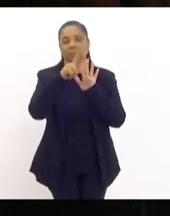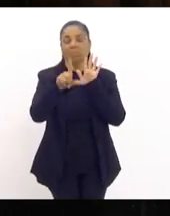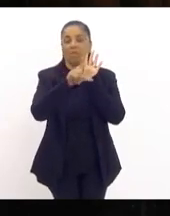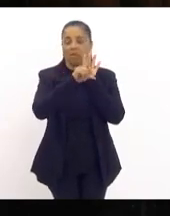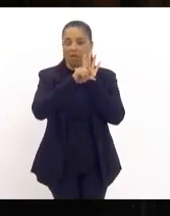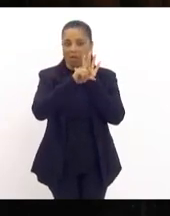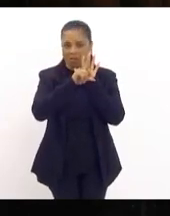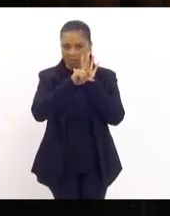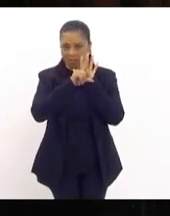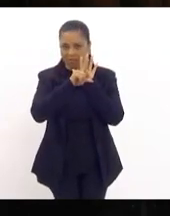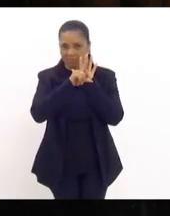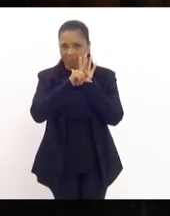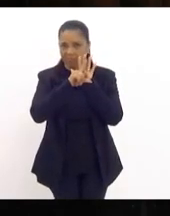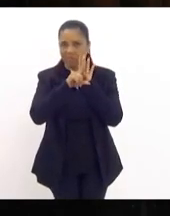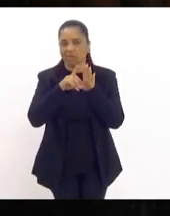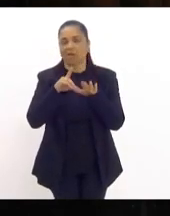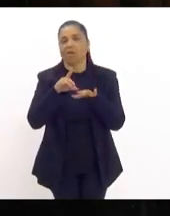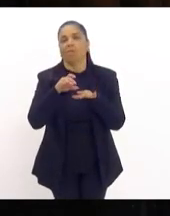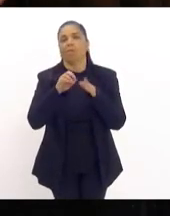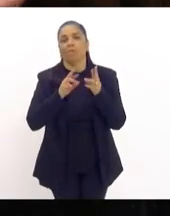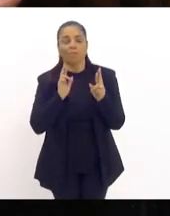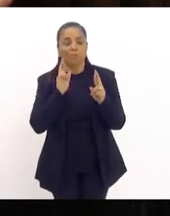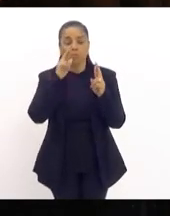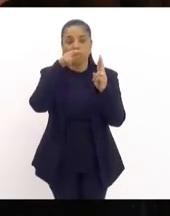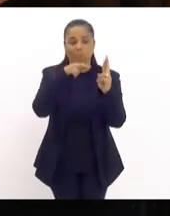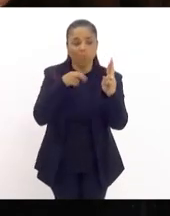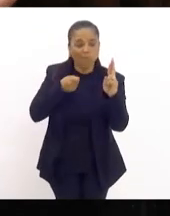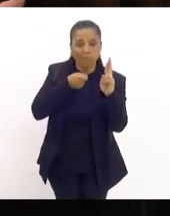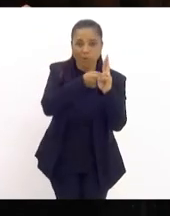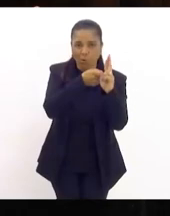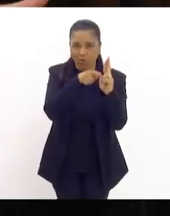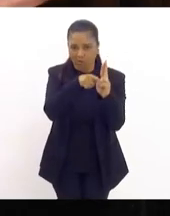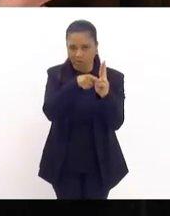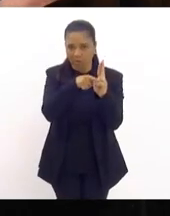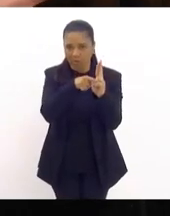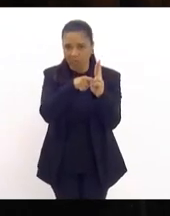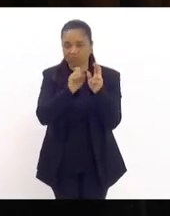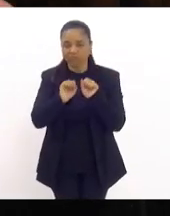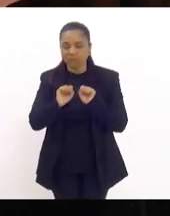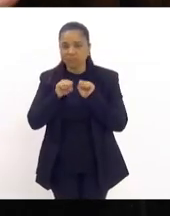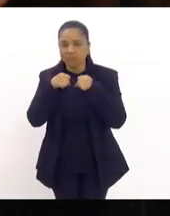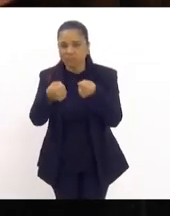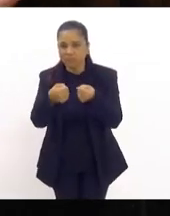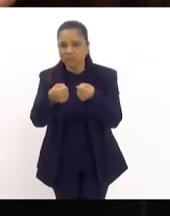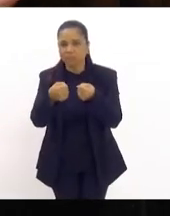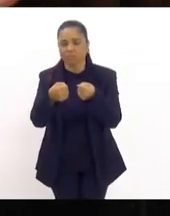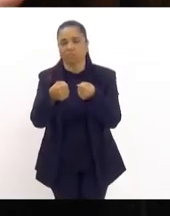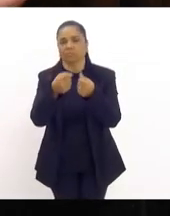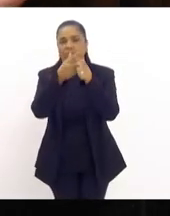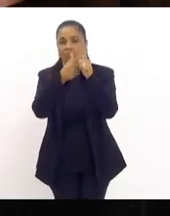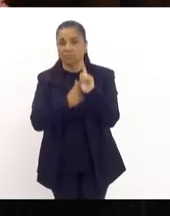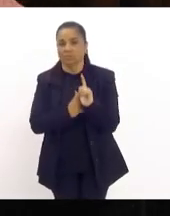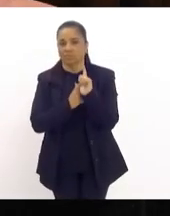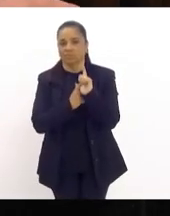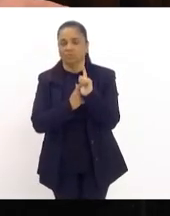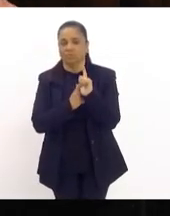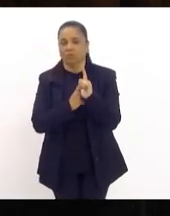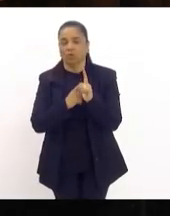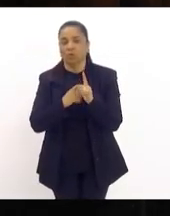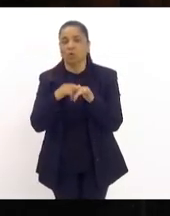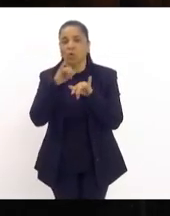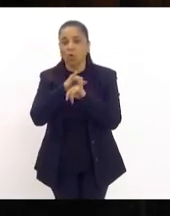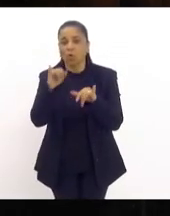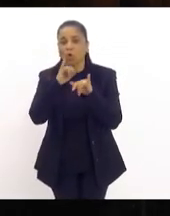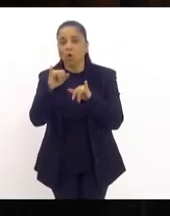do Estado, projeto de lei definindo o conceito de devedor quanto mais. Porque, senão,